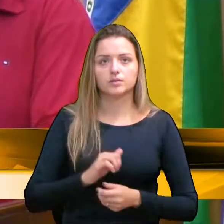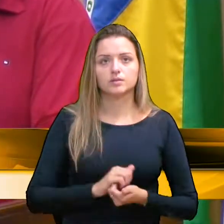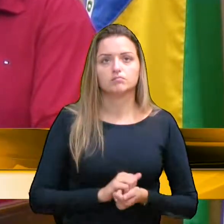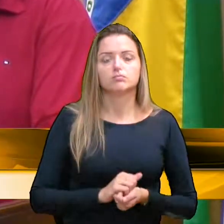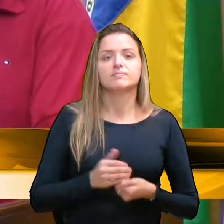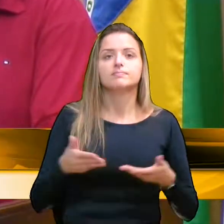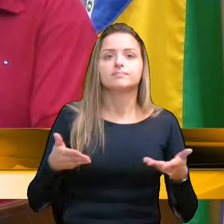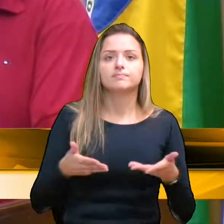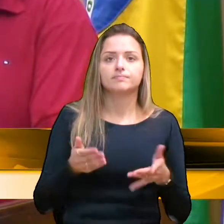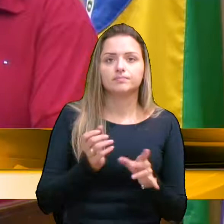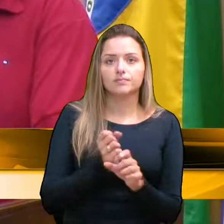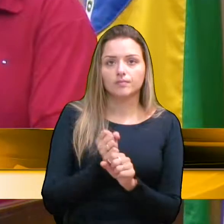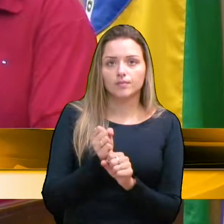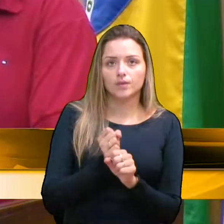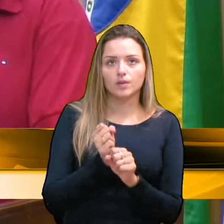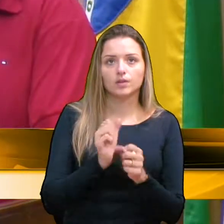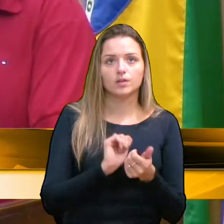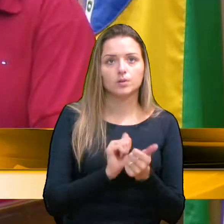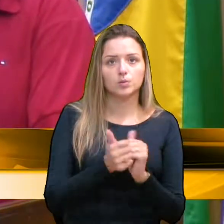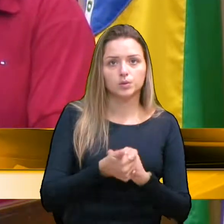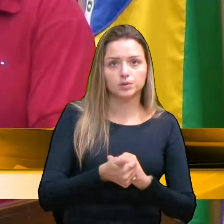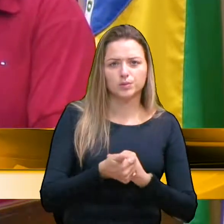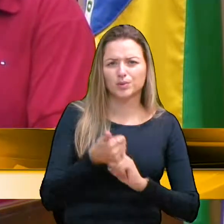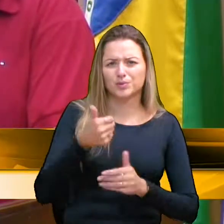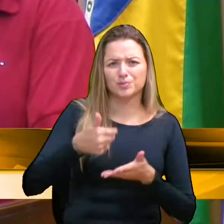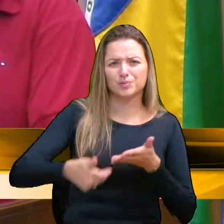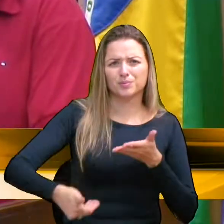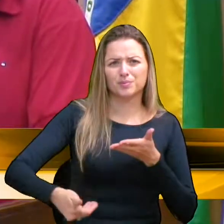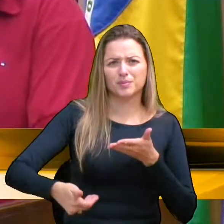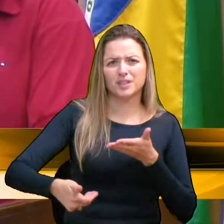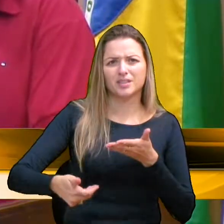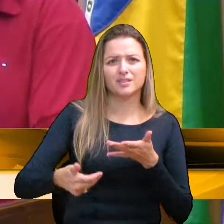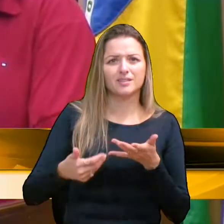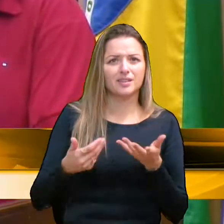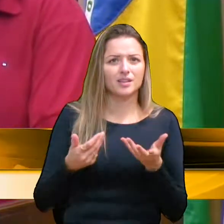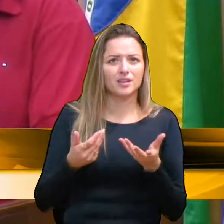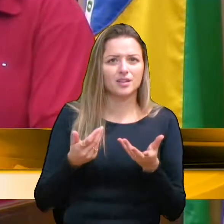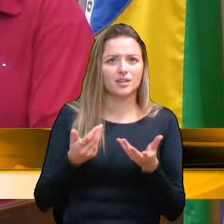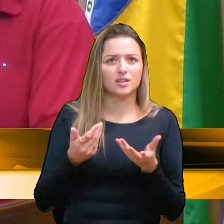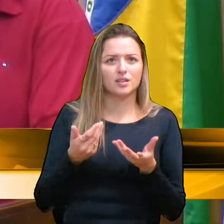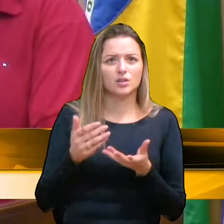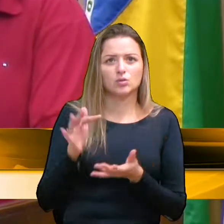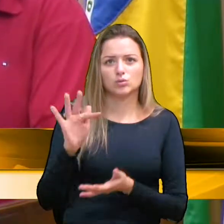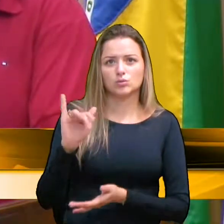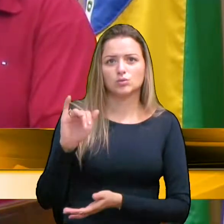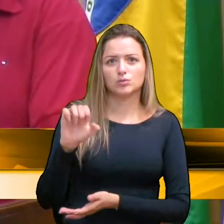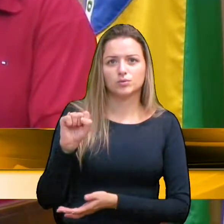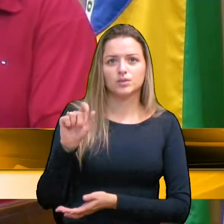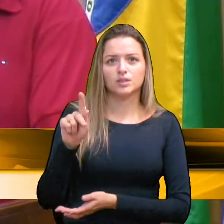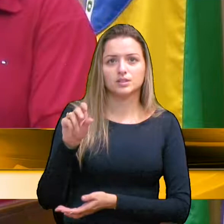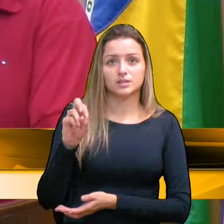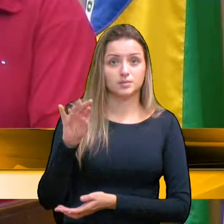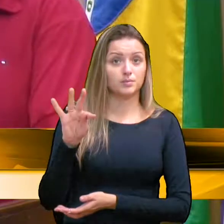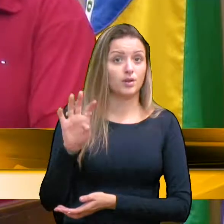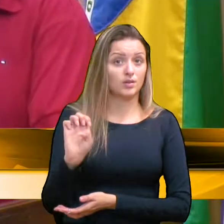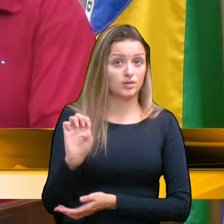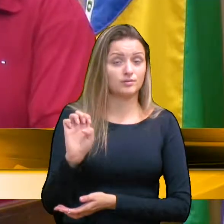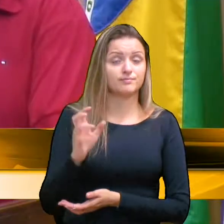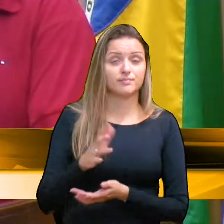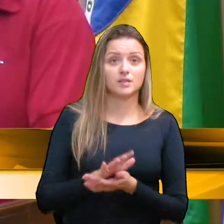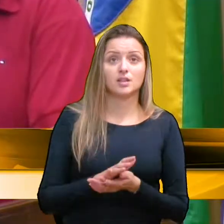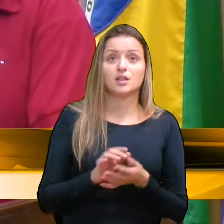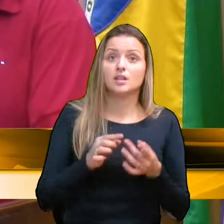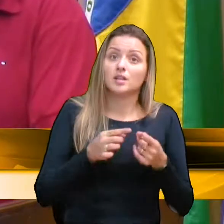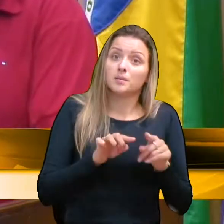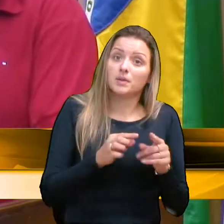Esse ano o esporte perdeu um jogo em Caxias, que foi o jogo do Fiasport. Só que, como